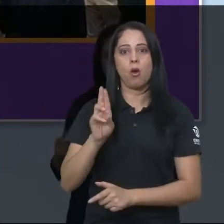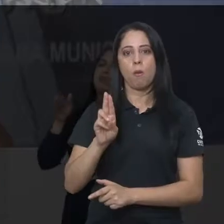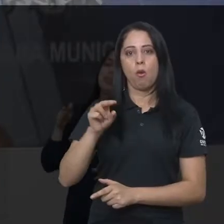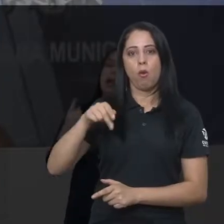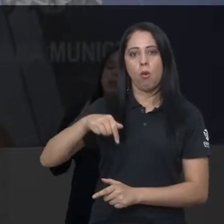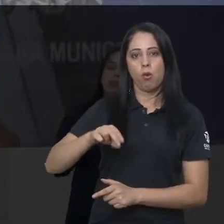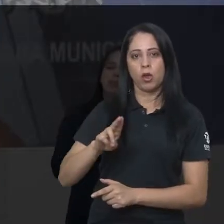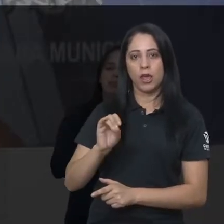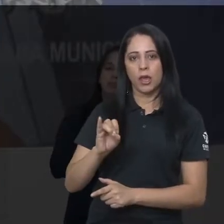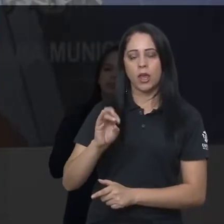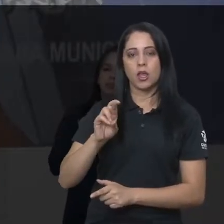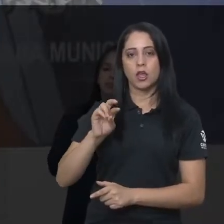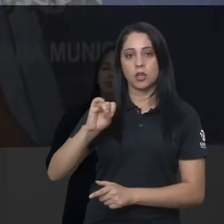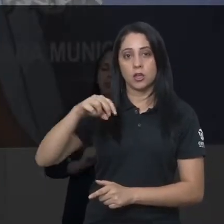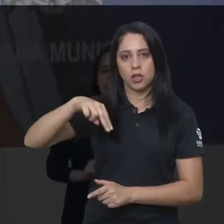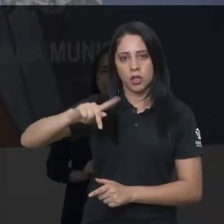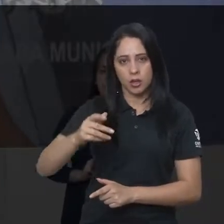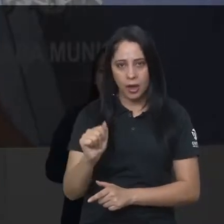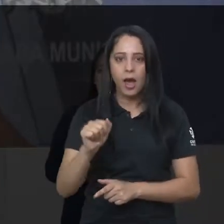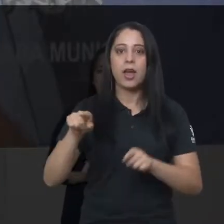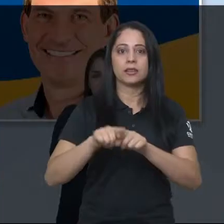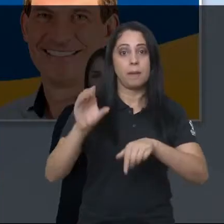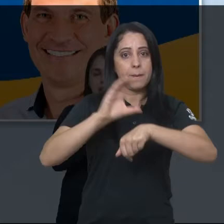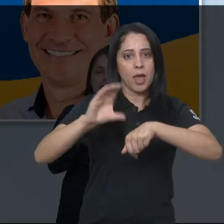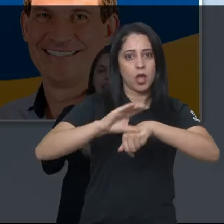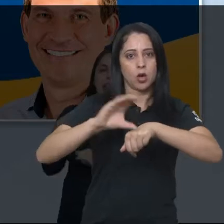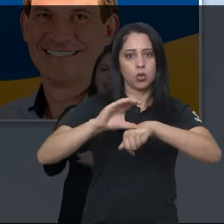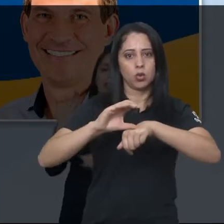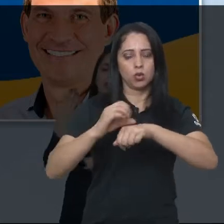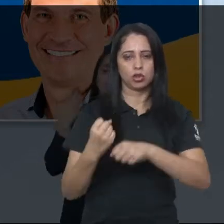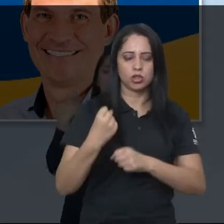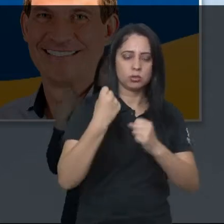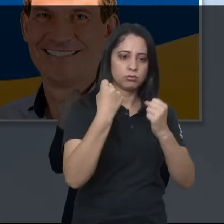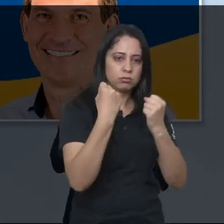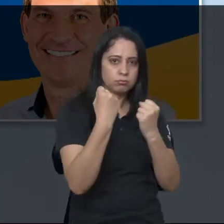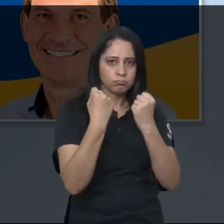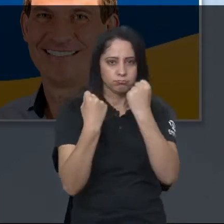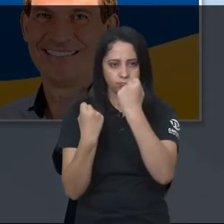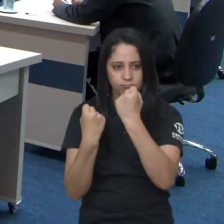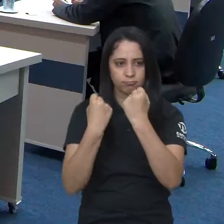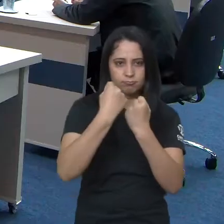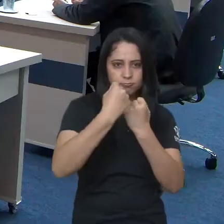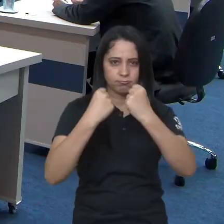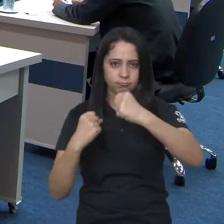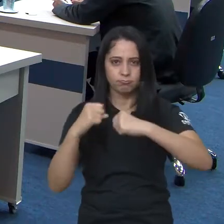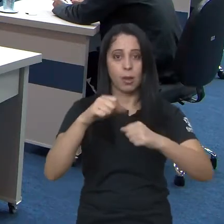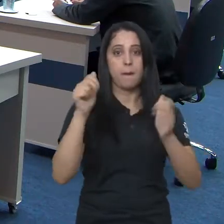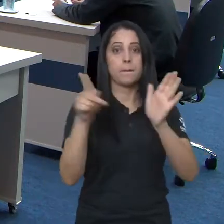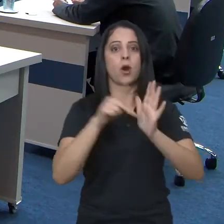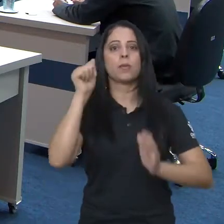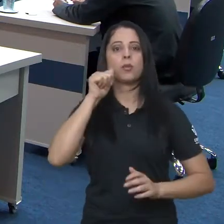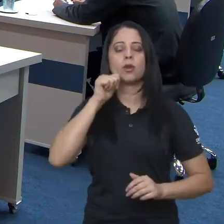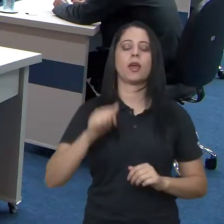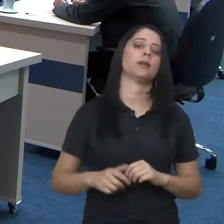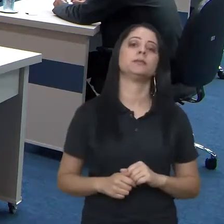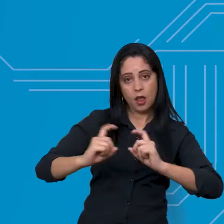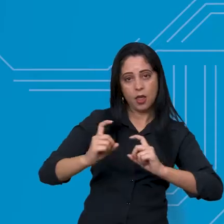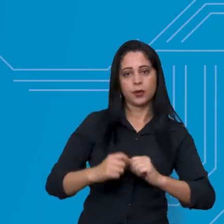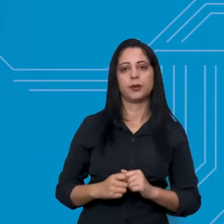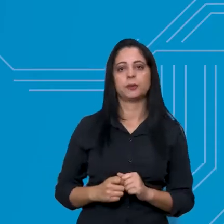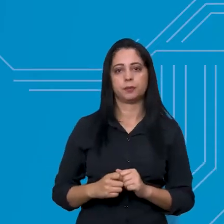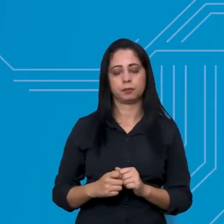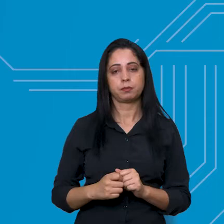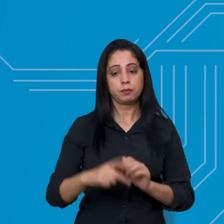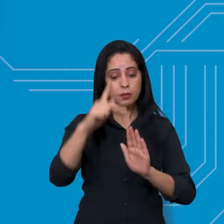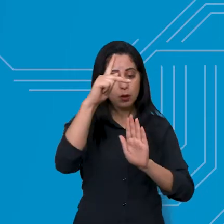mulher, falta de água no Buquirinha 2, melhorias nos bairros e curso de defesa pessoal para mulheres.